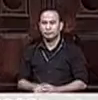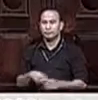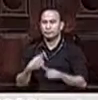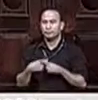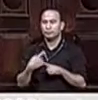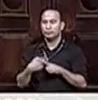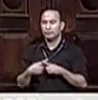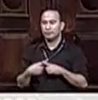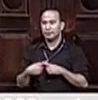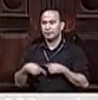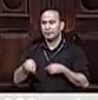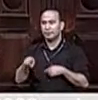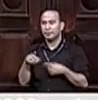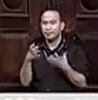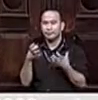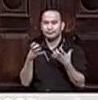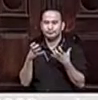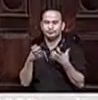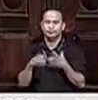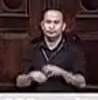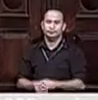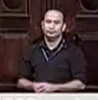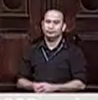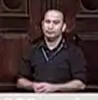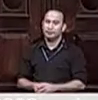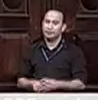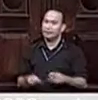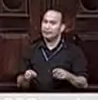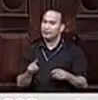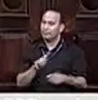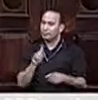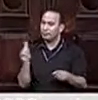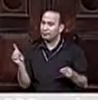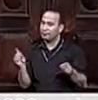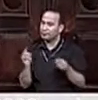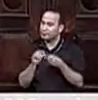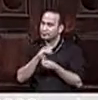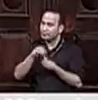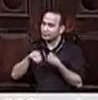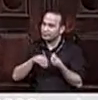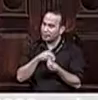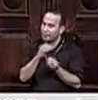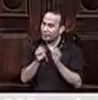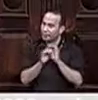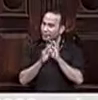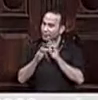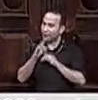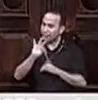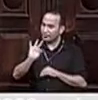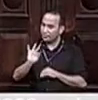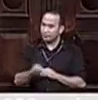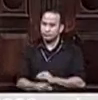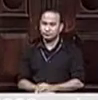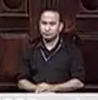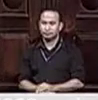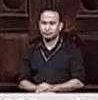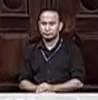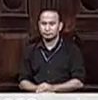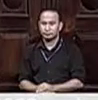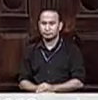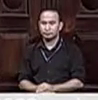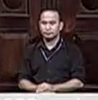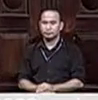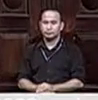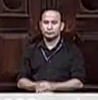Porque ele quis, e não fazia parte da lei federal, deputada Lucinha,